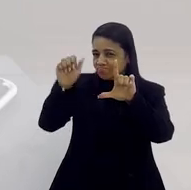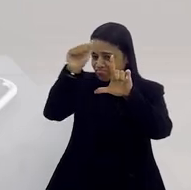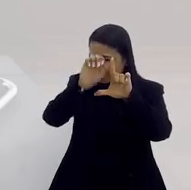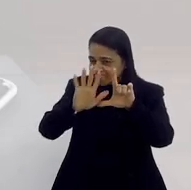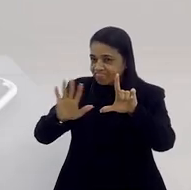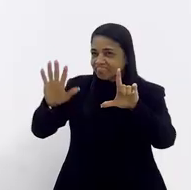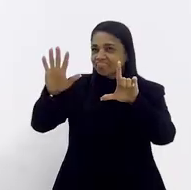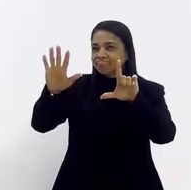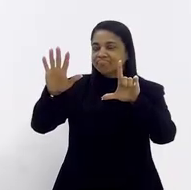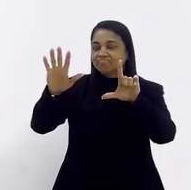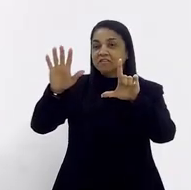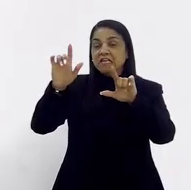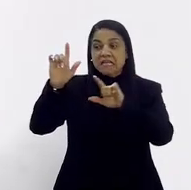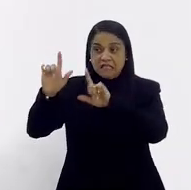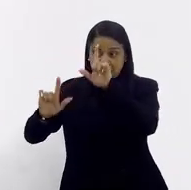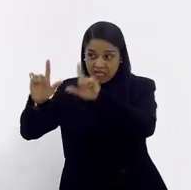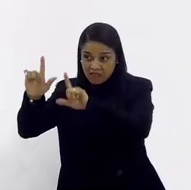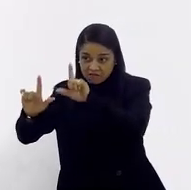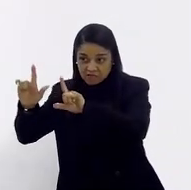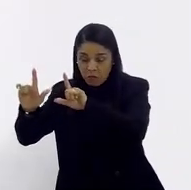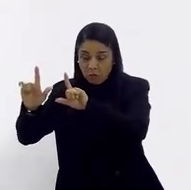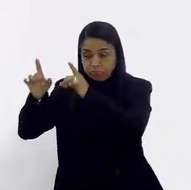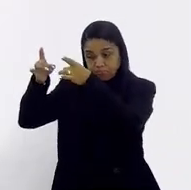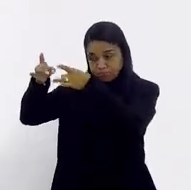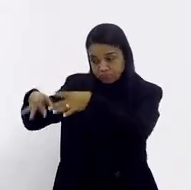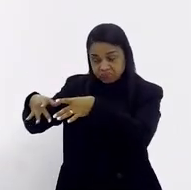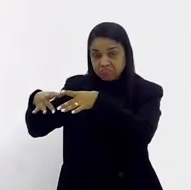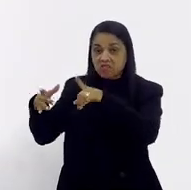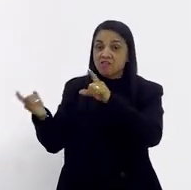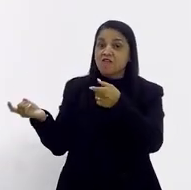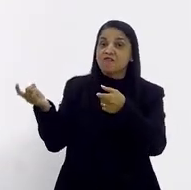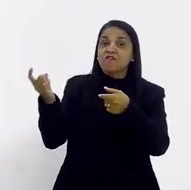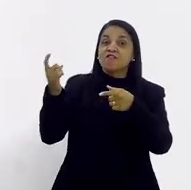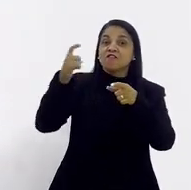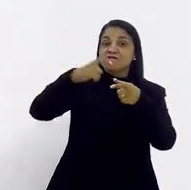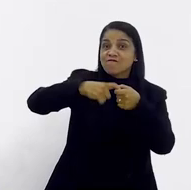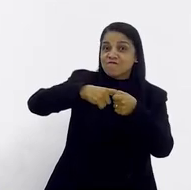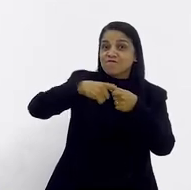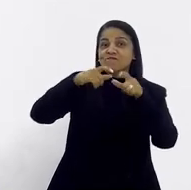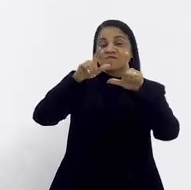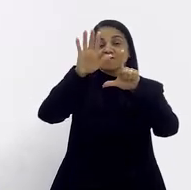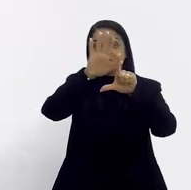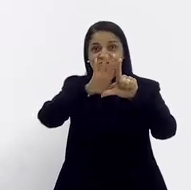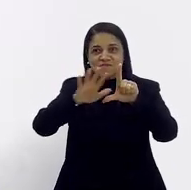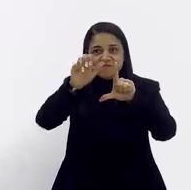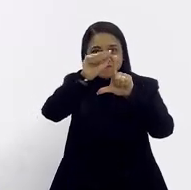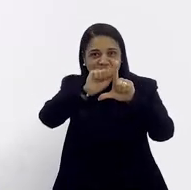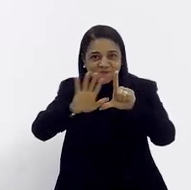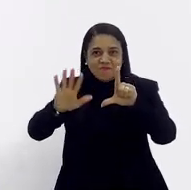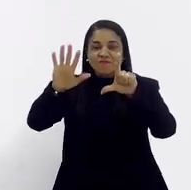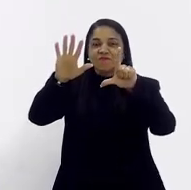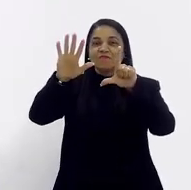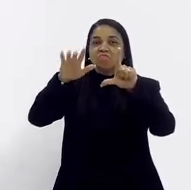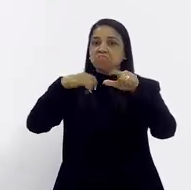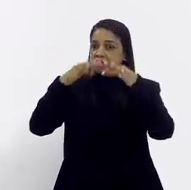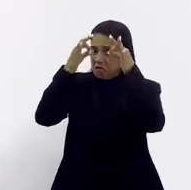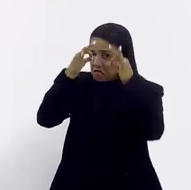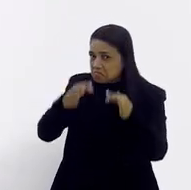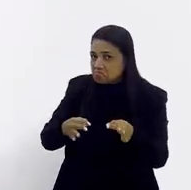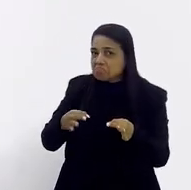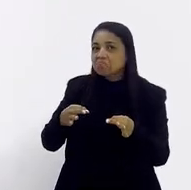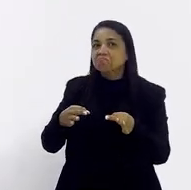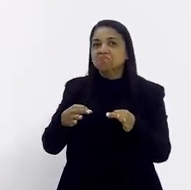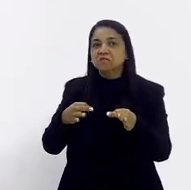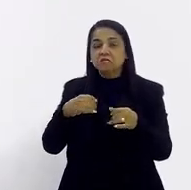todo mundo né tá saindo da televisão para ir para as plataformas e tá dando muito certo né porque o